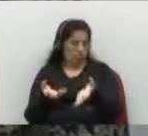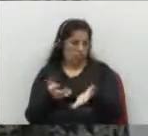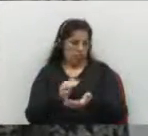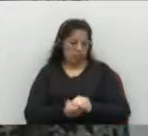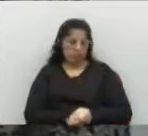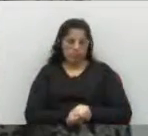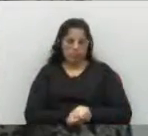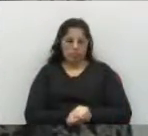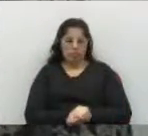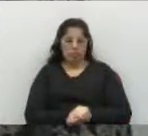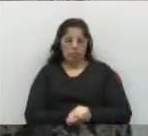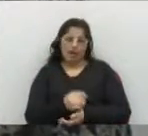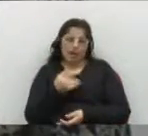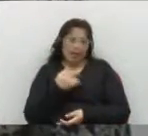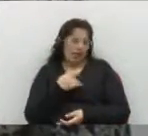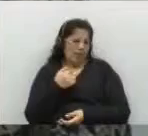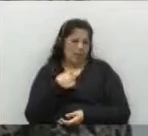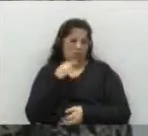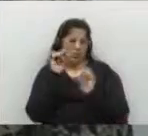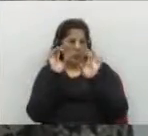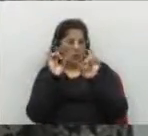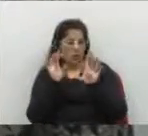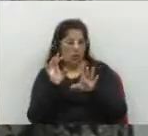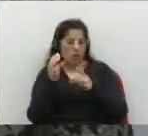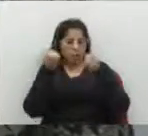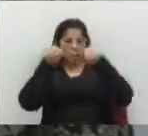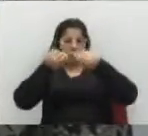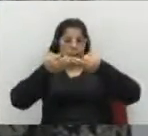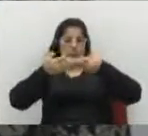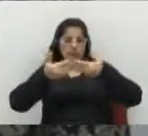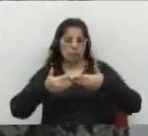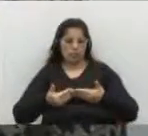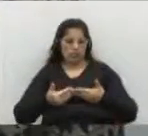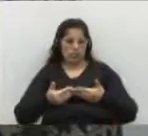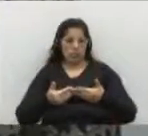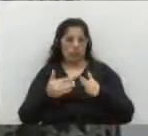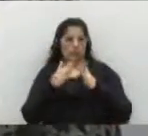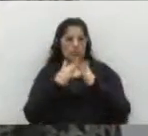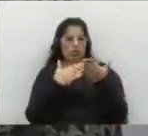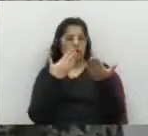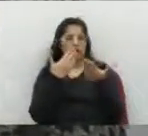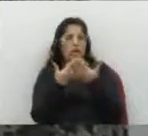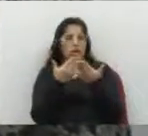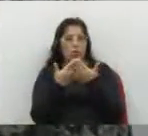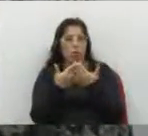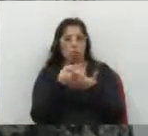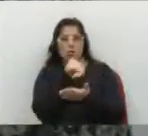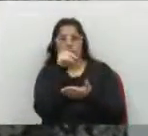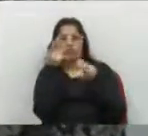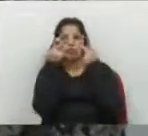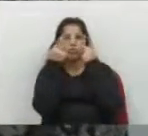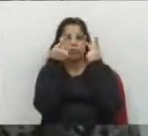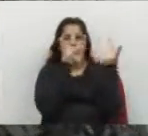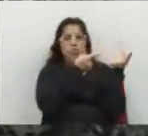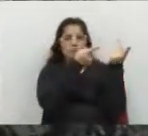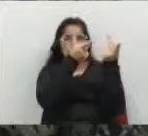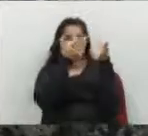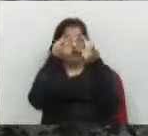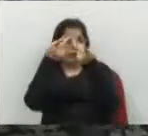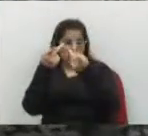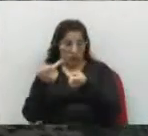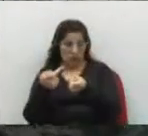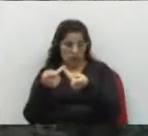Então, é só um... E explicar também que a escola que o senhor visitou, ela não é uma escola que